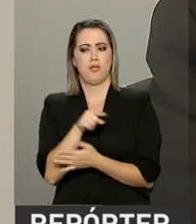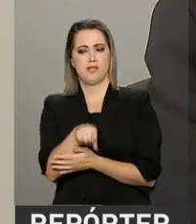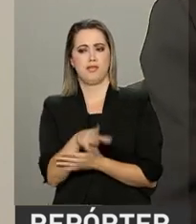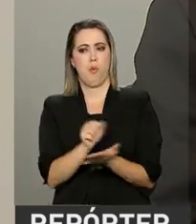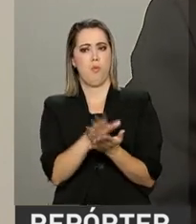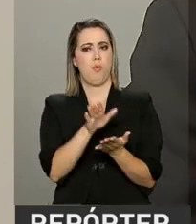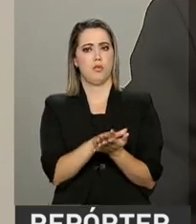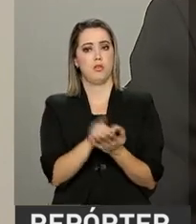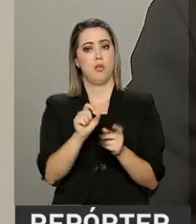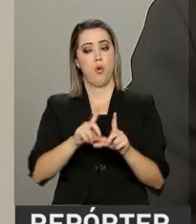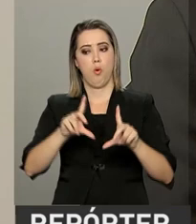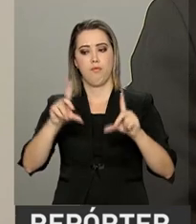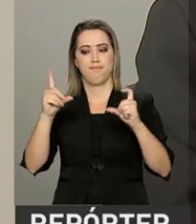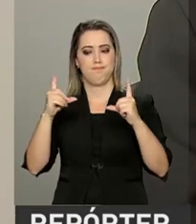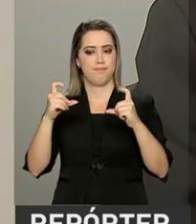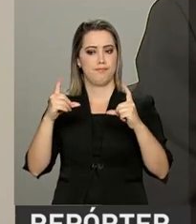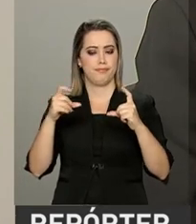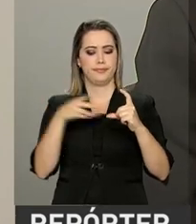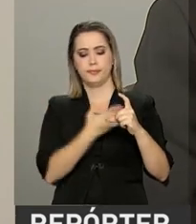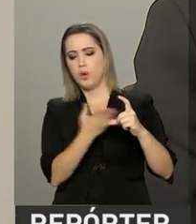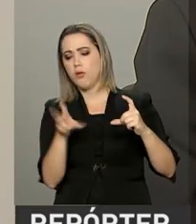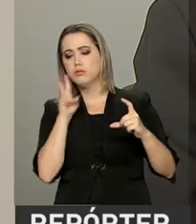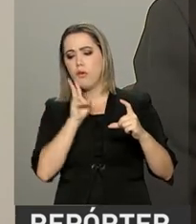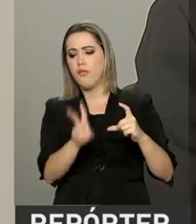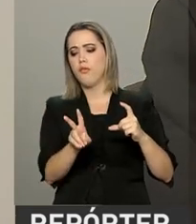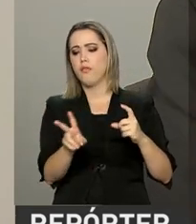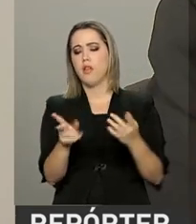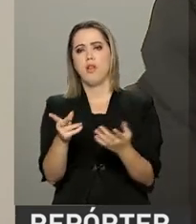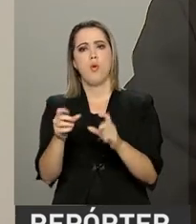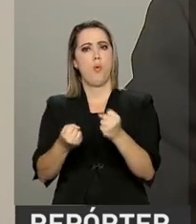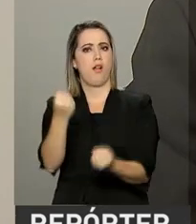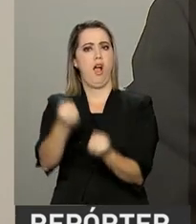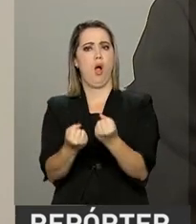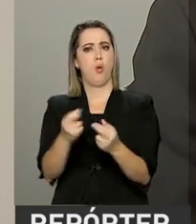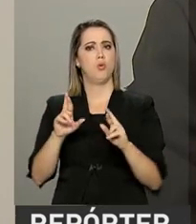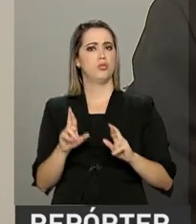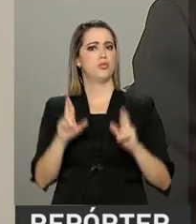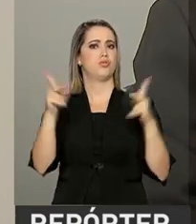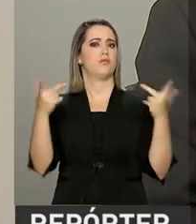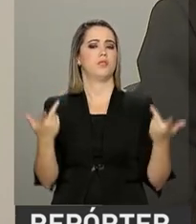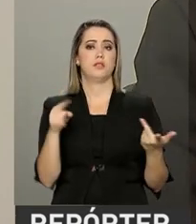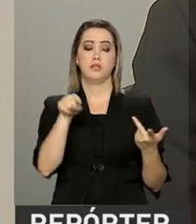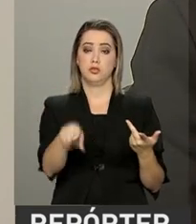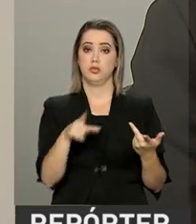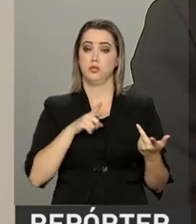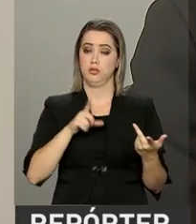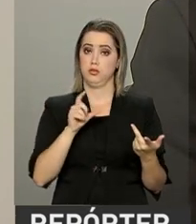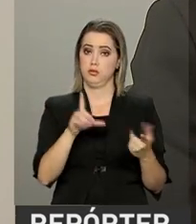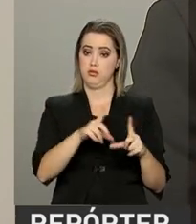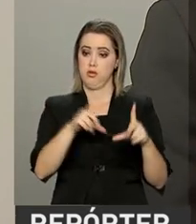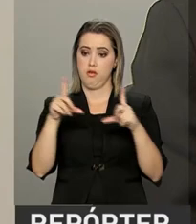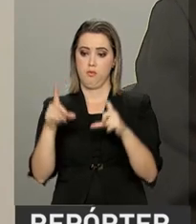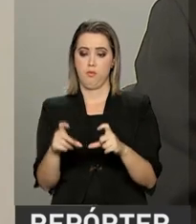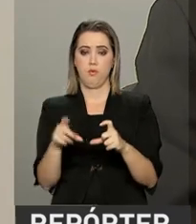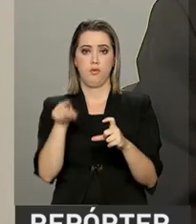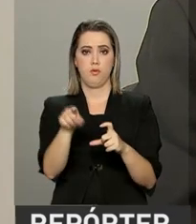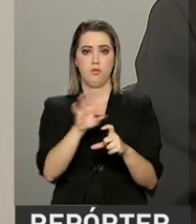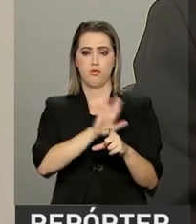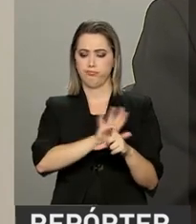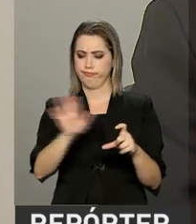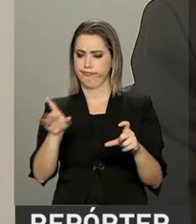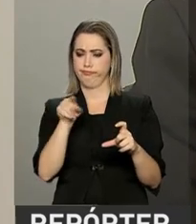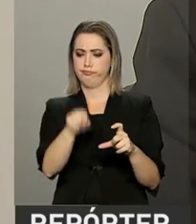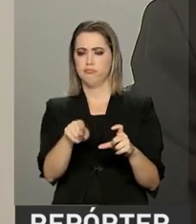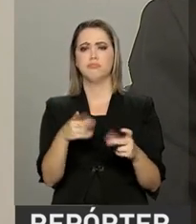ou vem a fotografia e ele identifica que no momento da infração, quando o carro foi flagrado, aquela